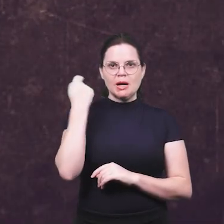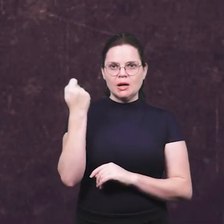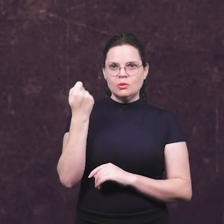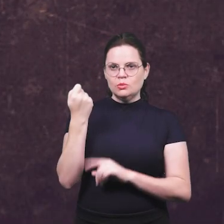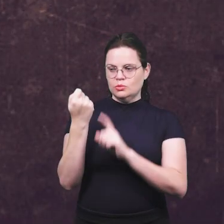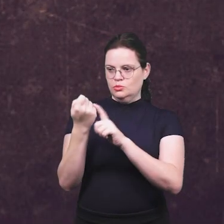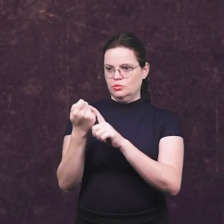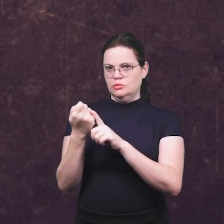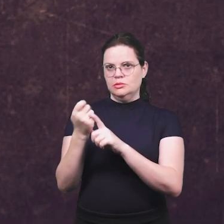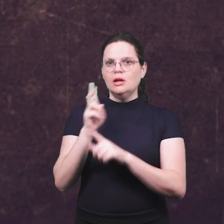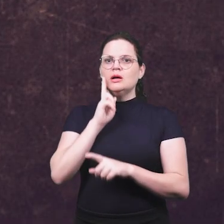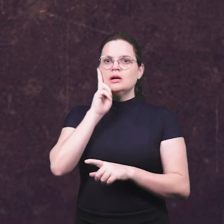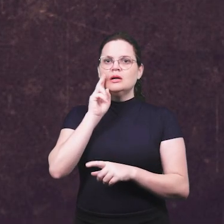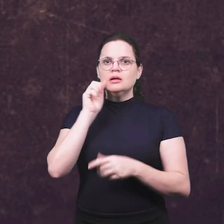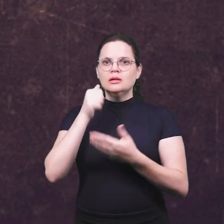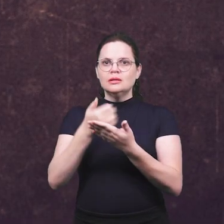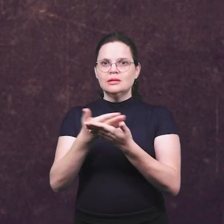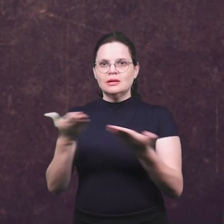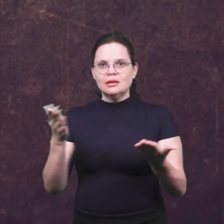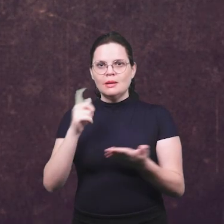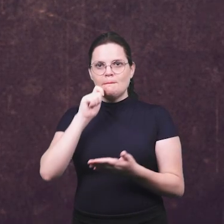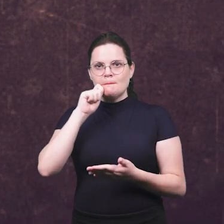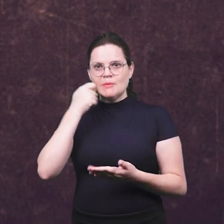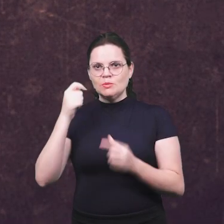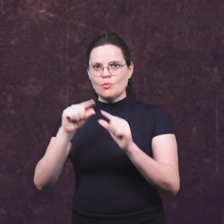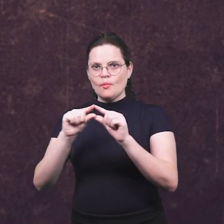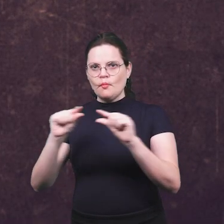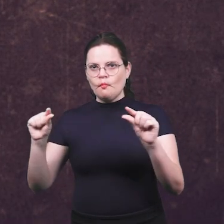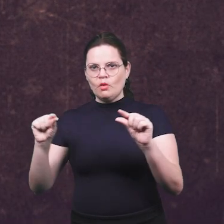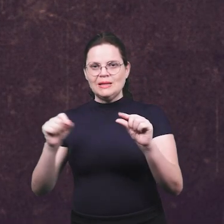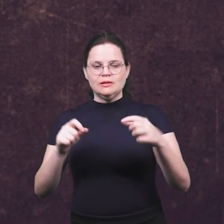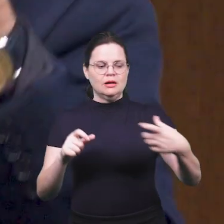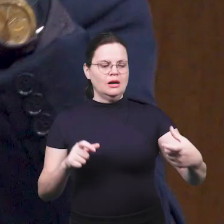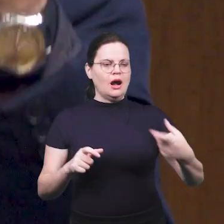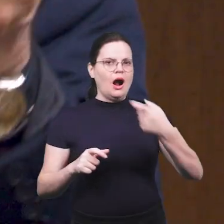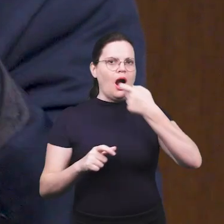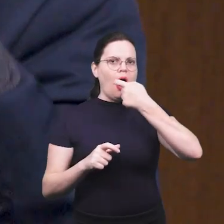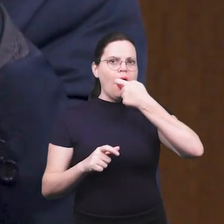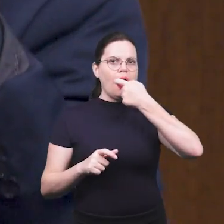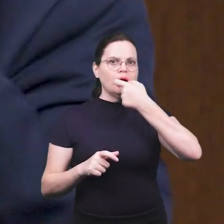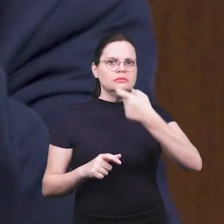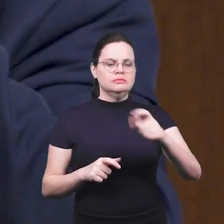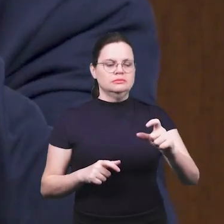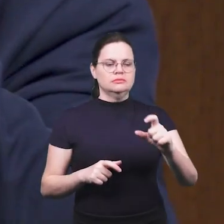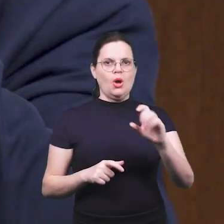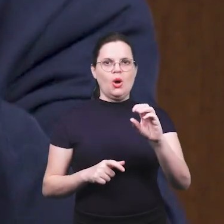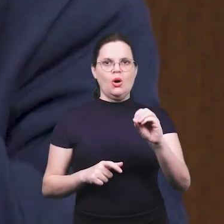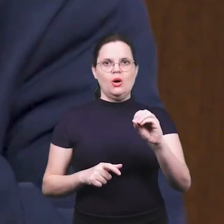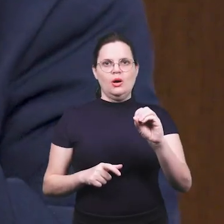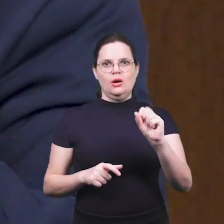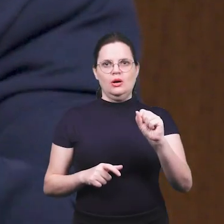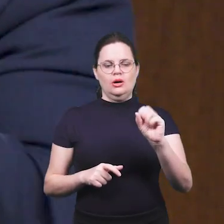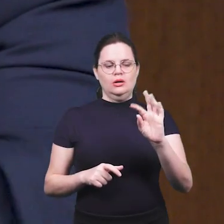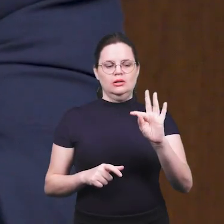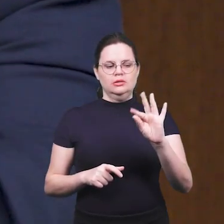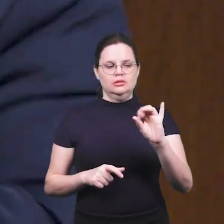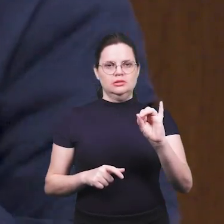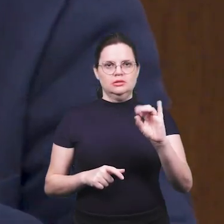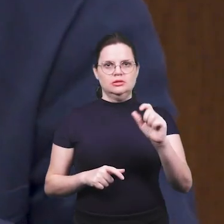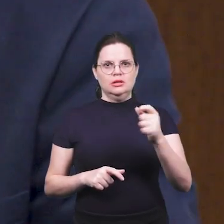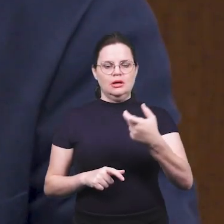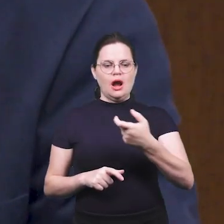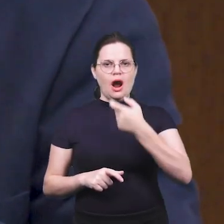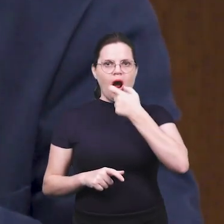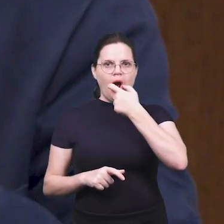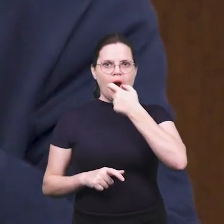XIII, substituiu o pão pela hóstia. Ou seja, aquilo que era a revelação, o pão asmo, ceia, né? na ceia, aí foi criada